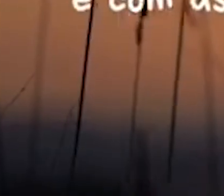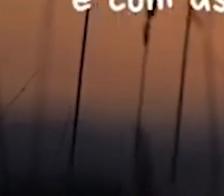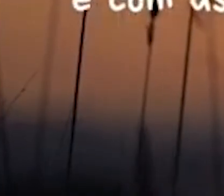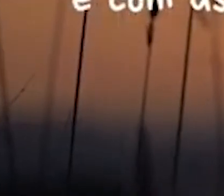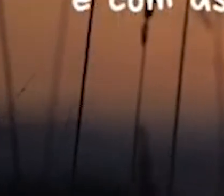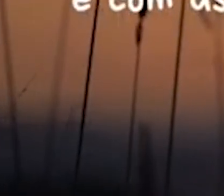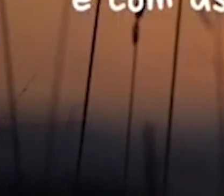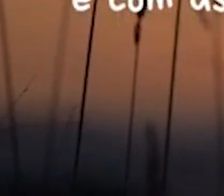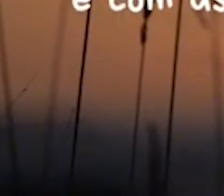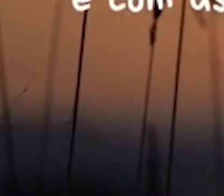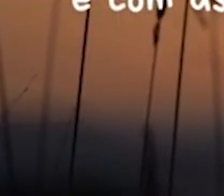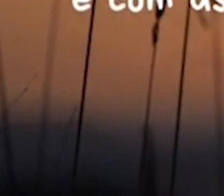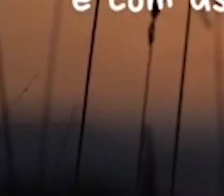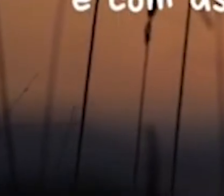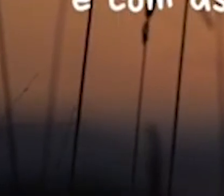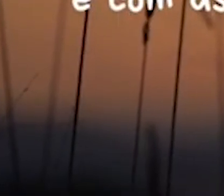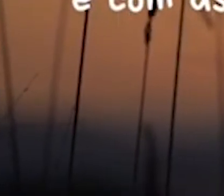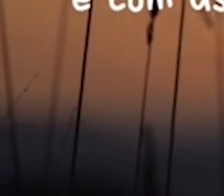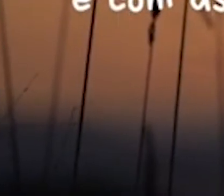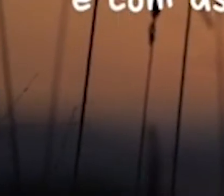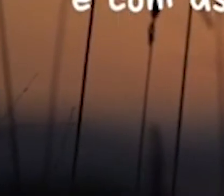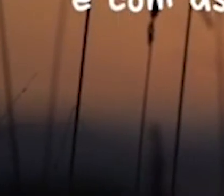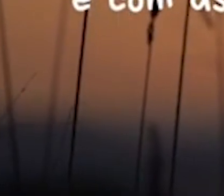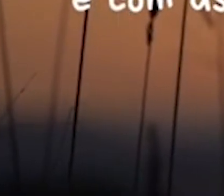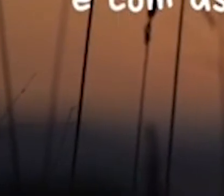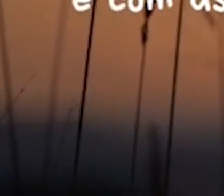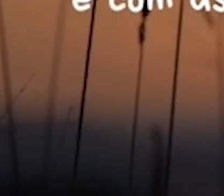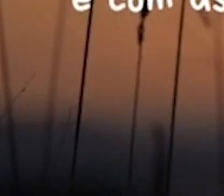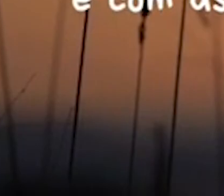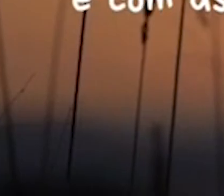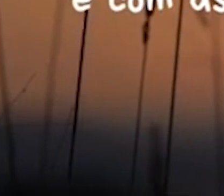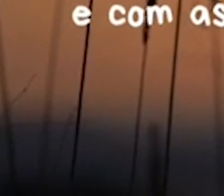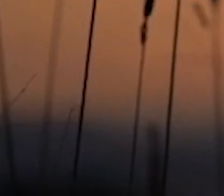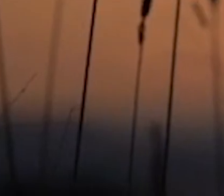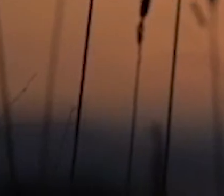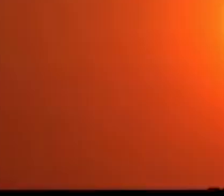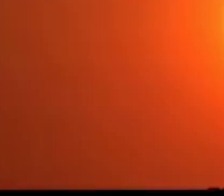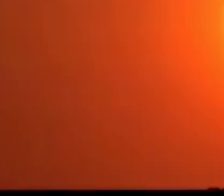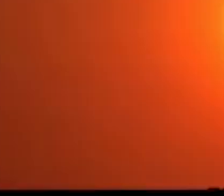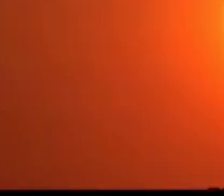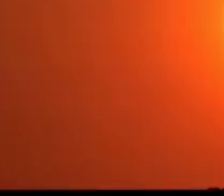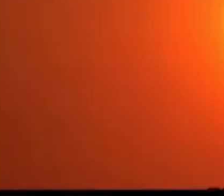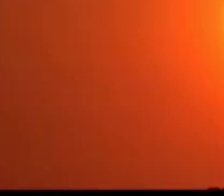Desfrute das coisas, pois é com as simples que sua vida se transforma.